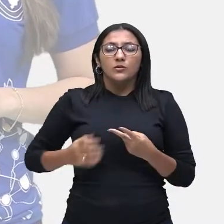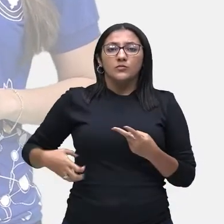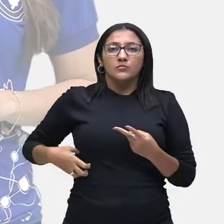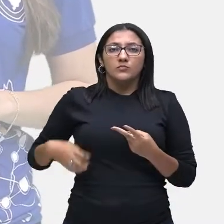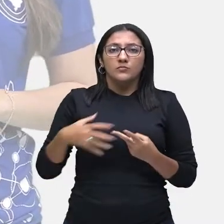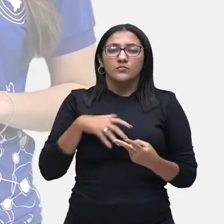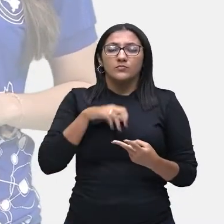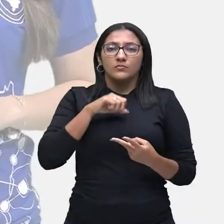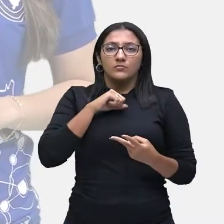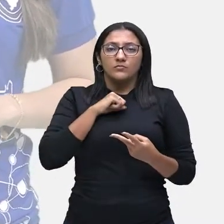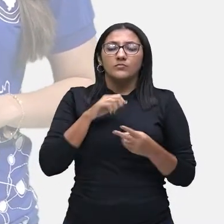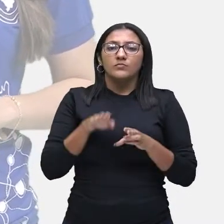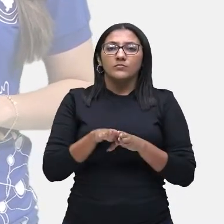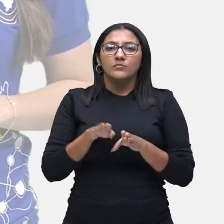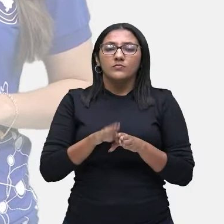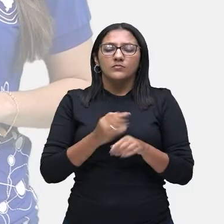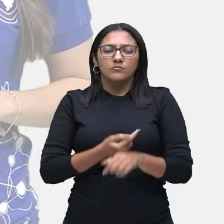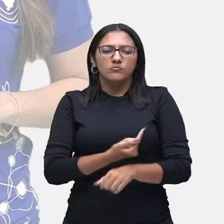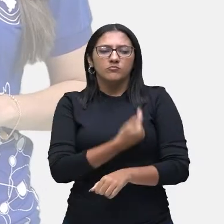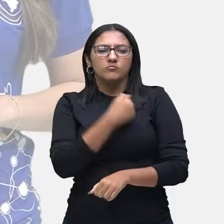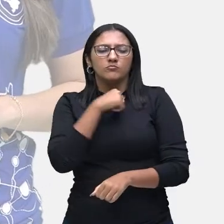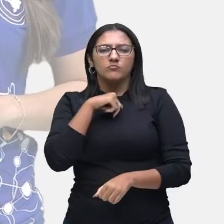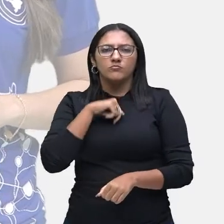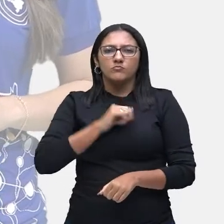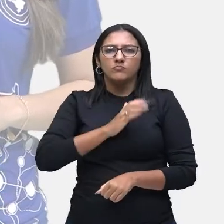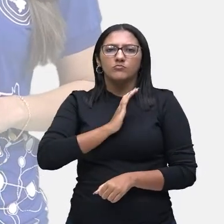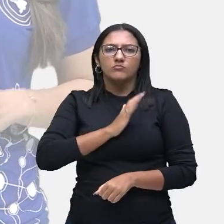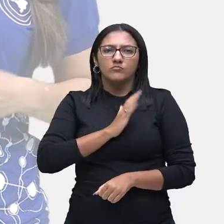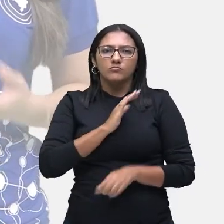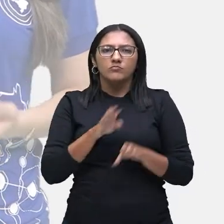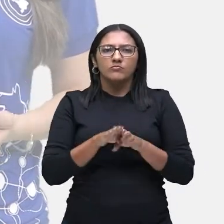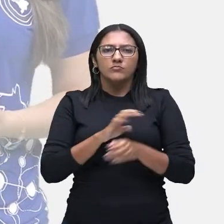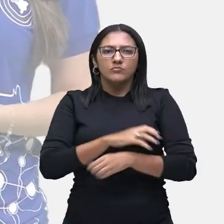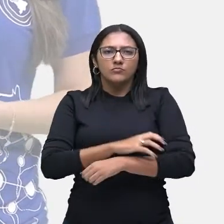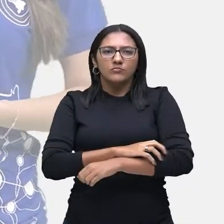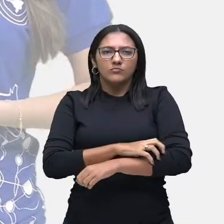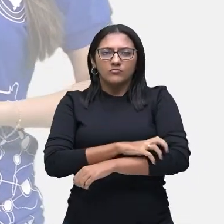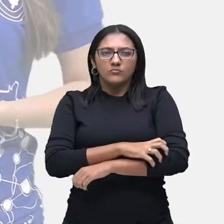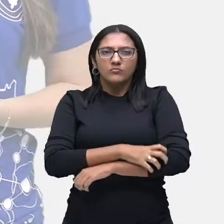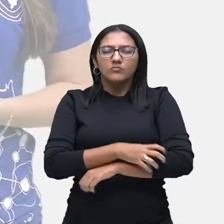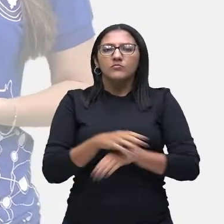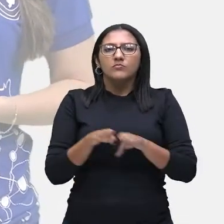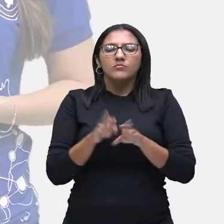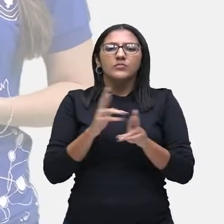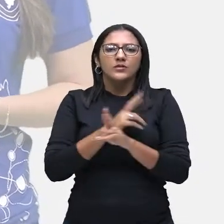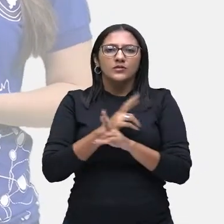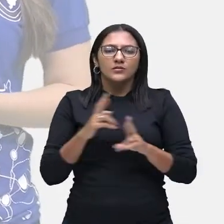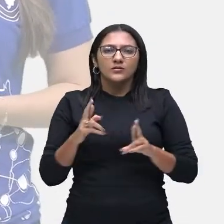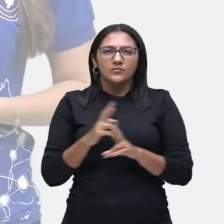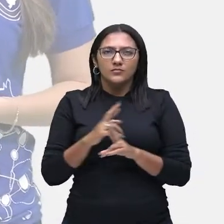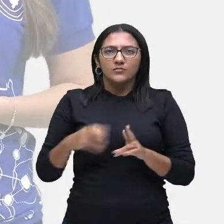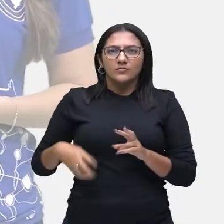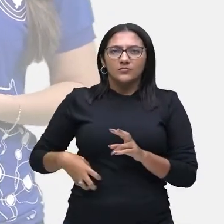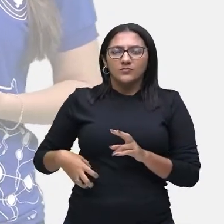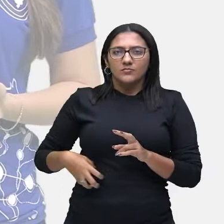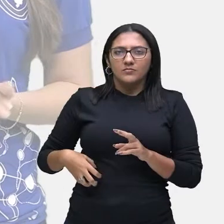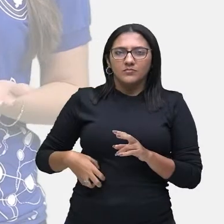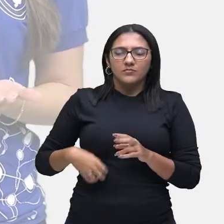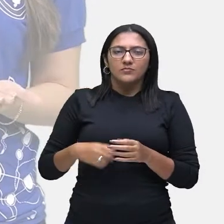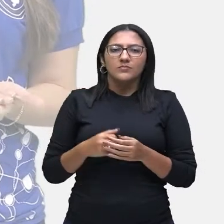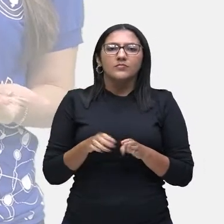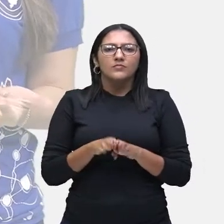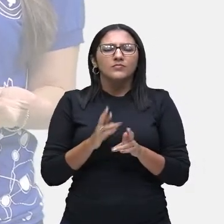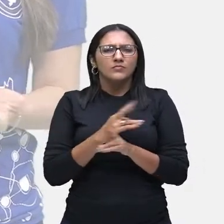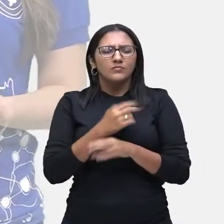respiratório, circulatório, sistema cardiovascular e sua relação com outros sistemas, sistema urinário e sua relação com